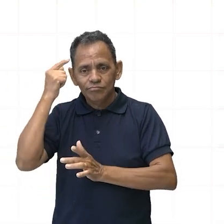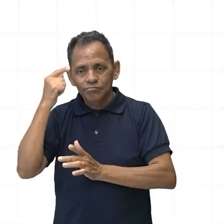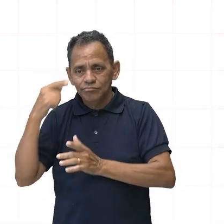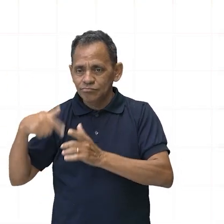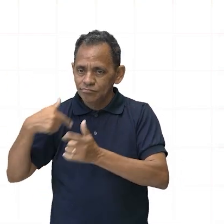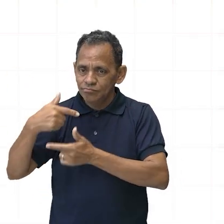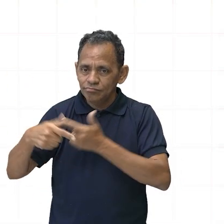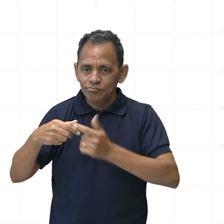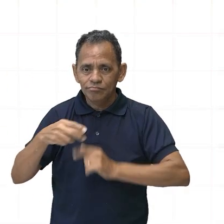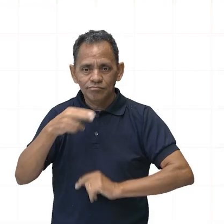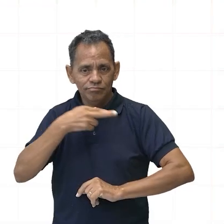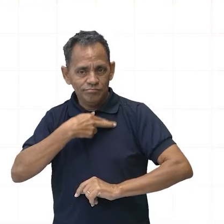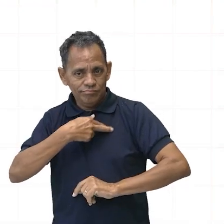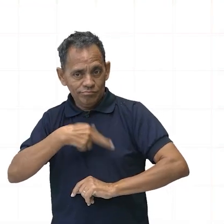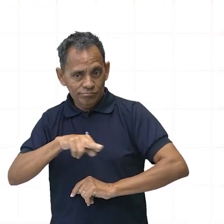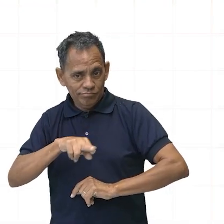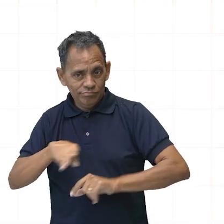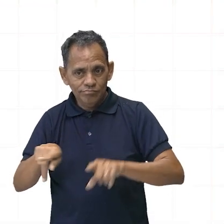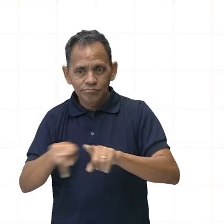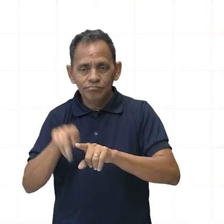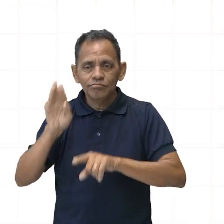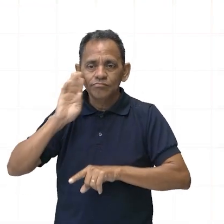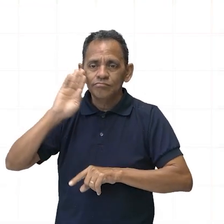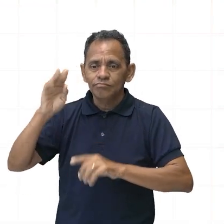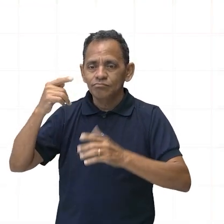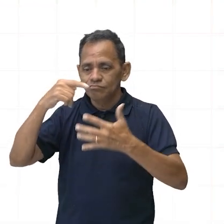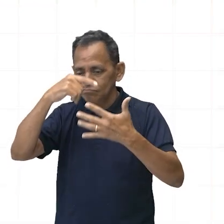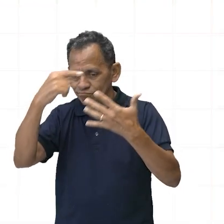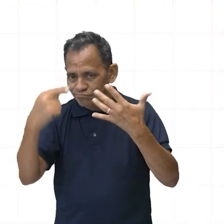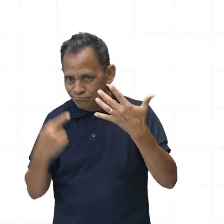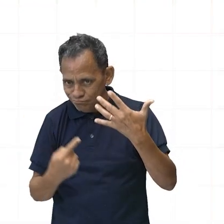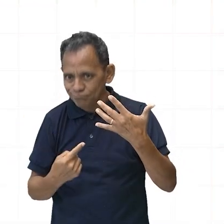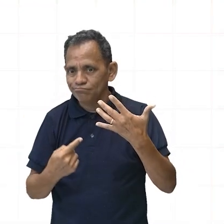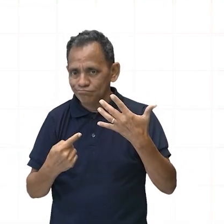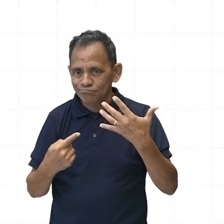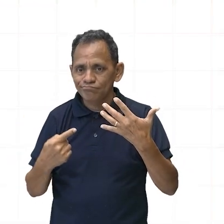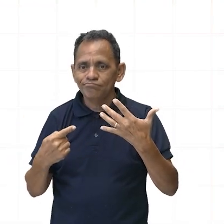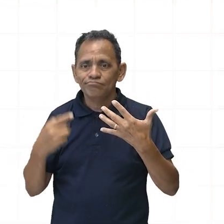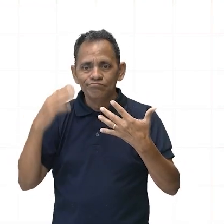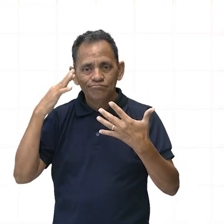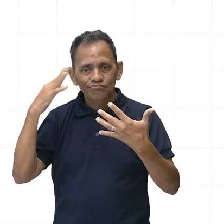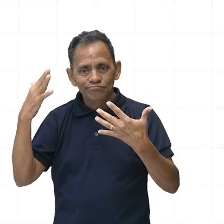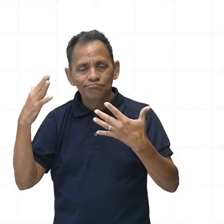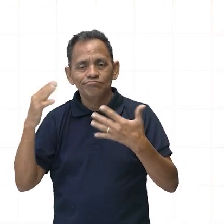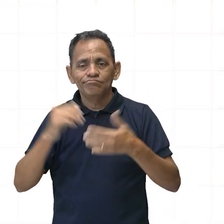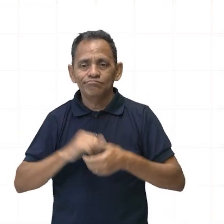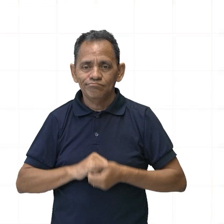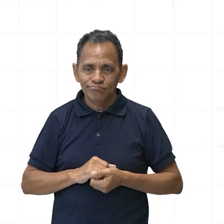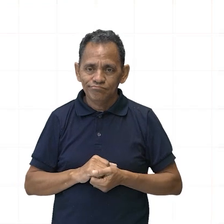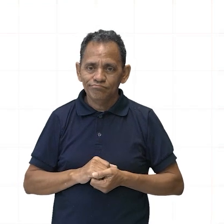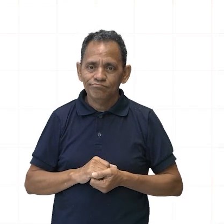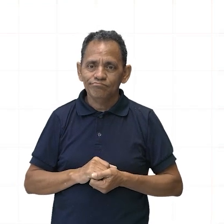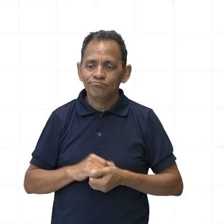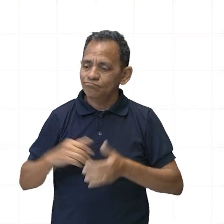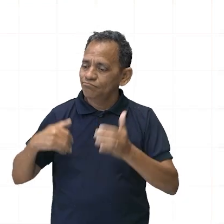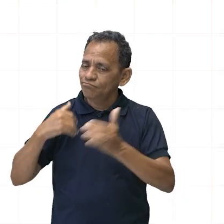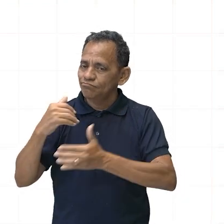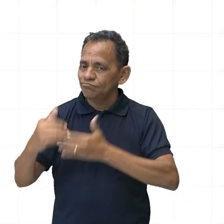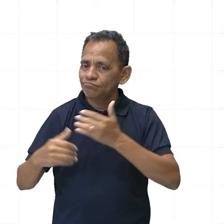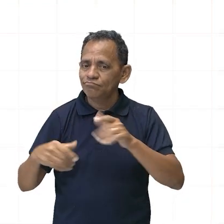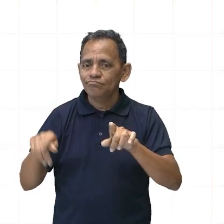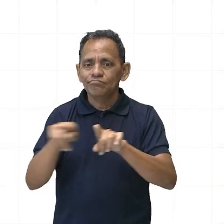trabalho. A religião também vai ser um dos principais fatores para ocorrer essa concepção de trabalho. O